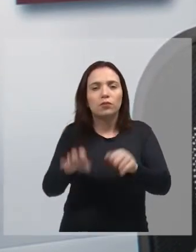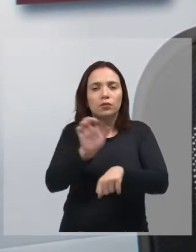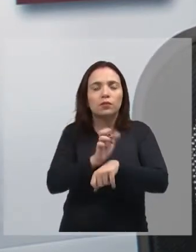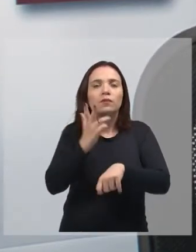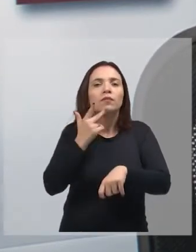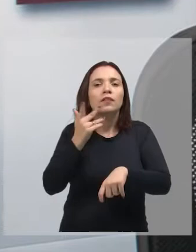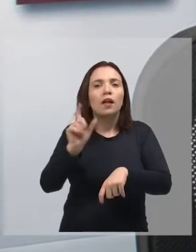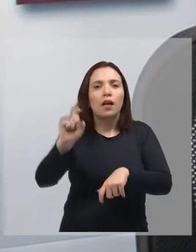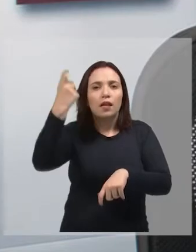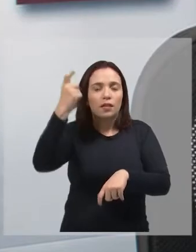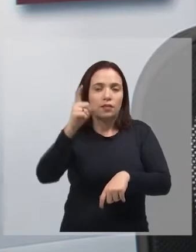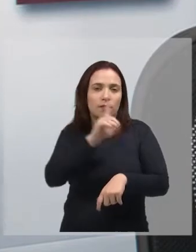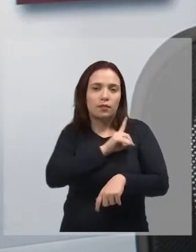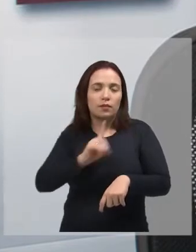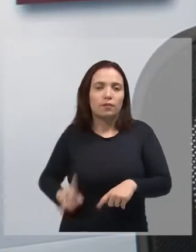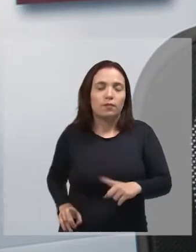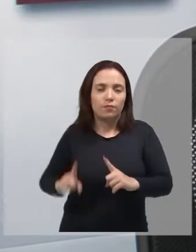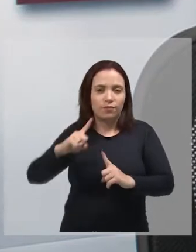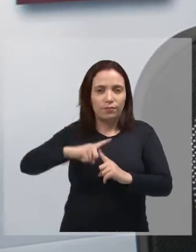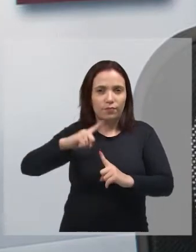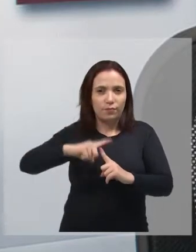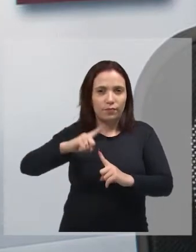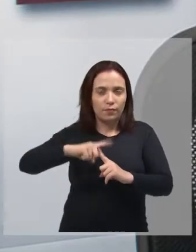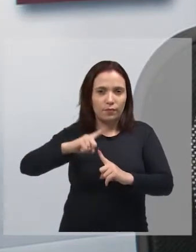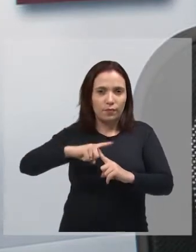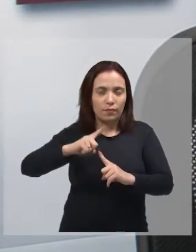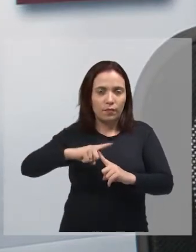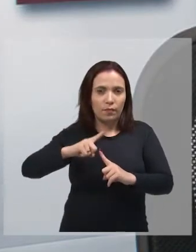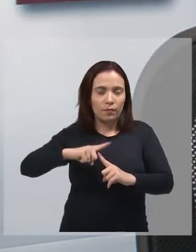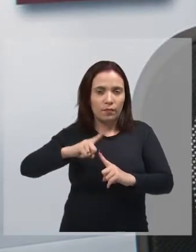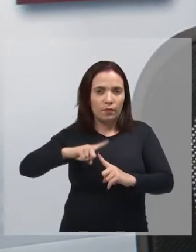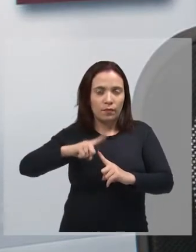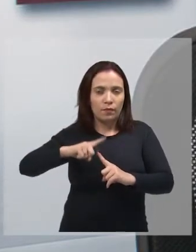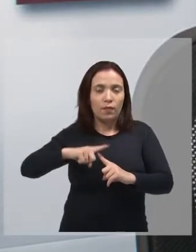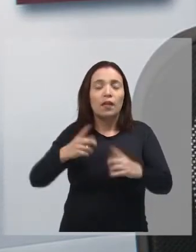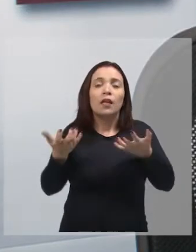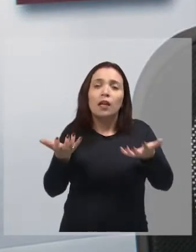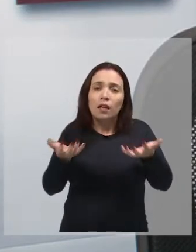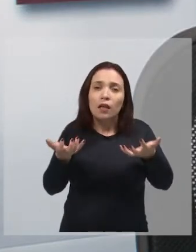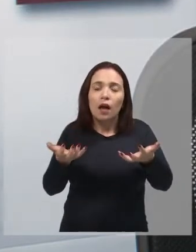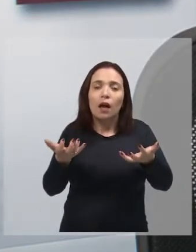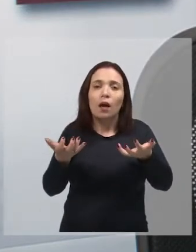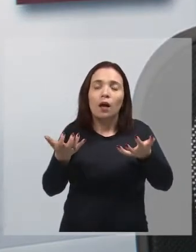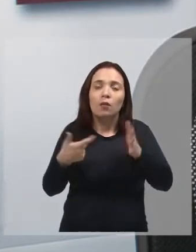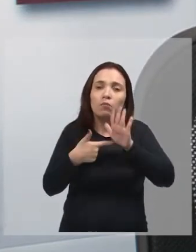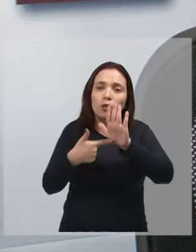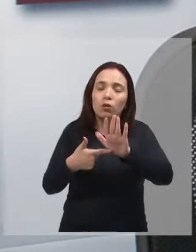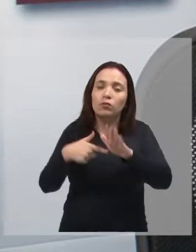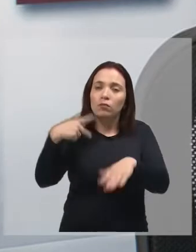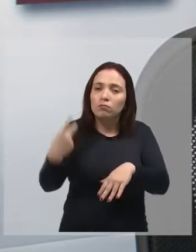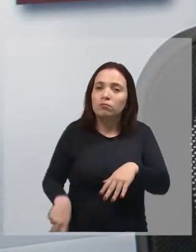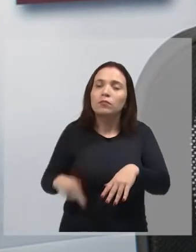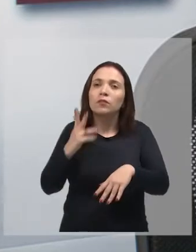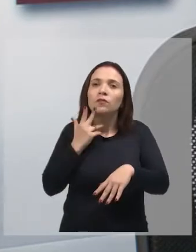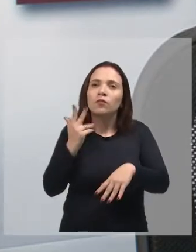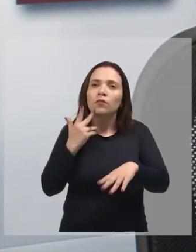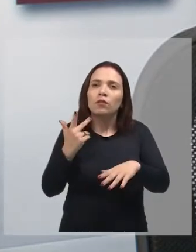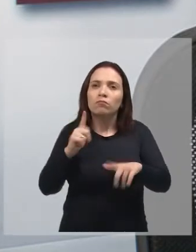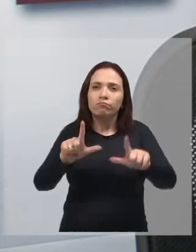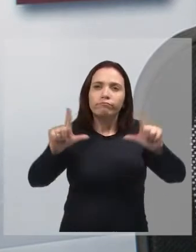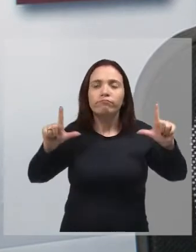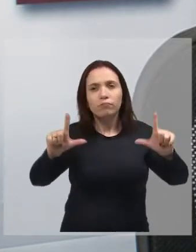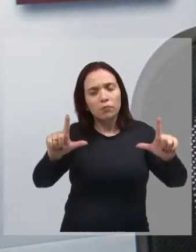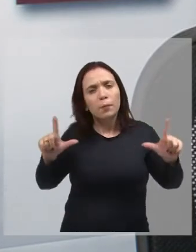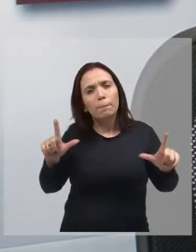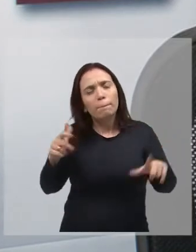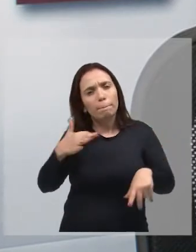do ex-deputado Carlos Matos, em construir uma candidatura própria aqui em Fortaleza,